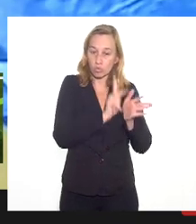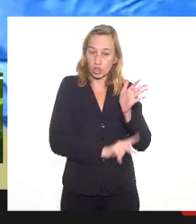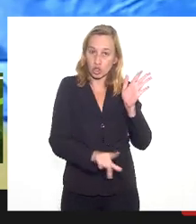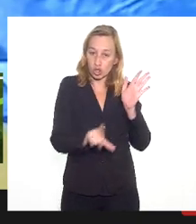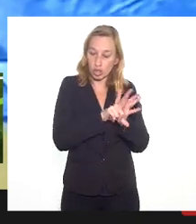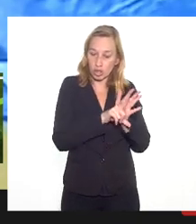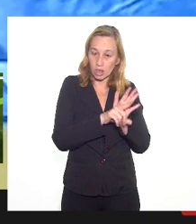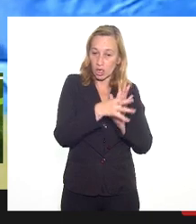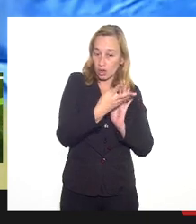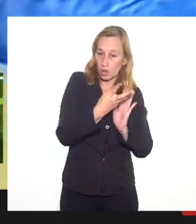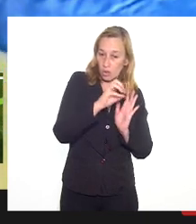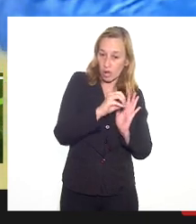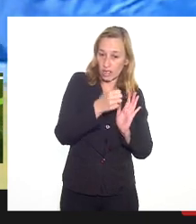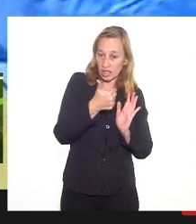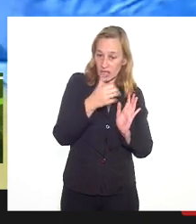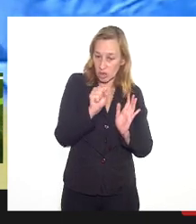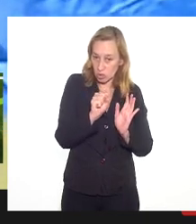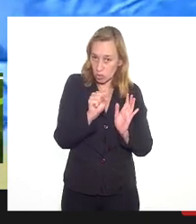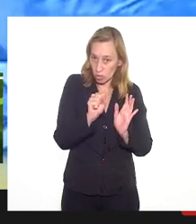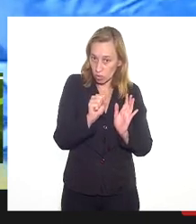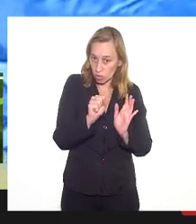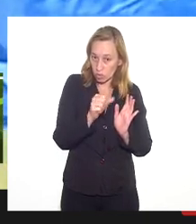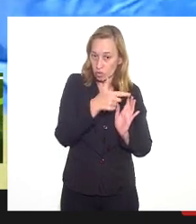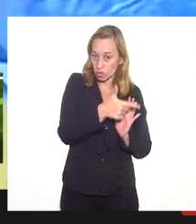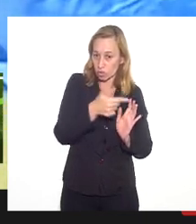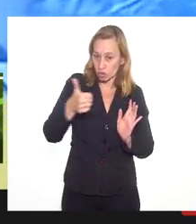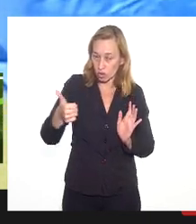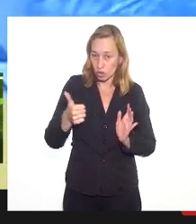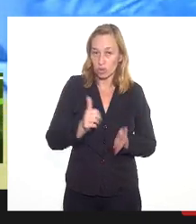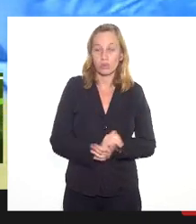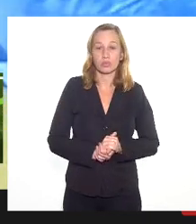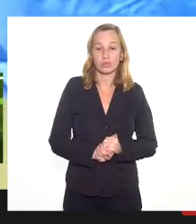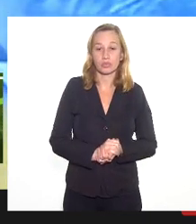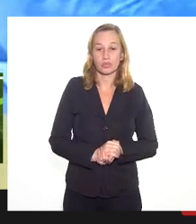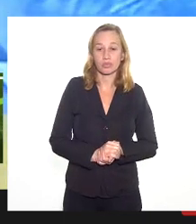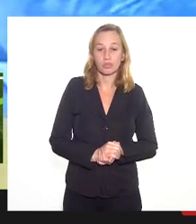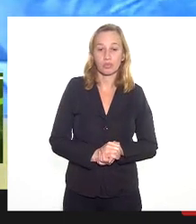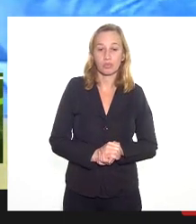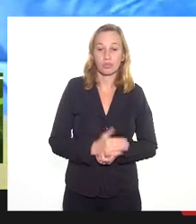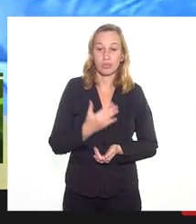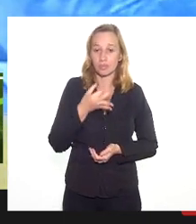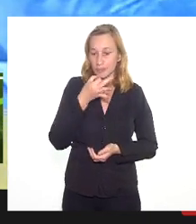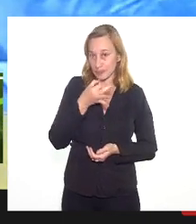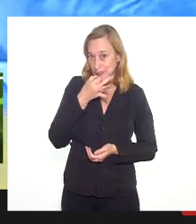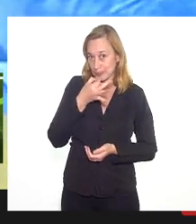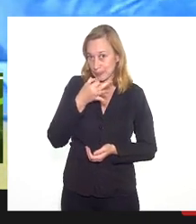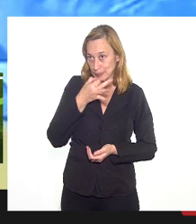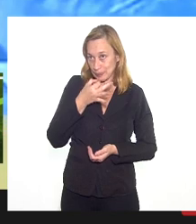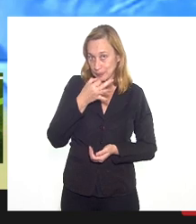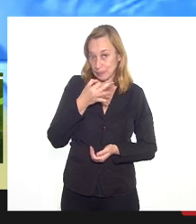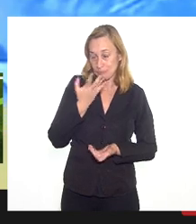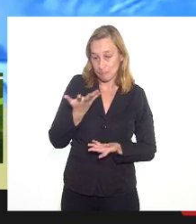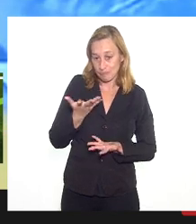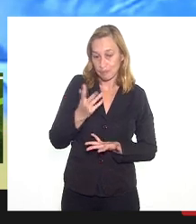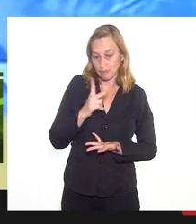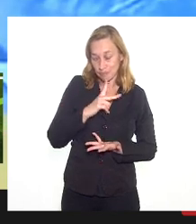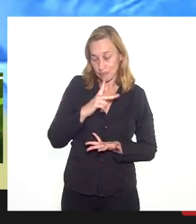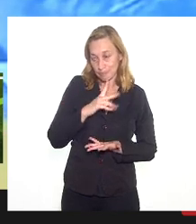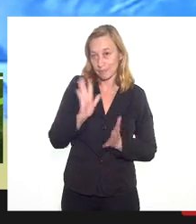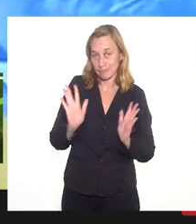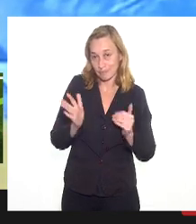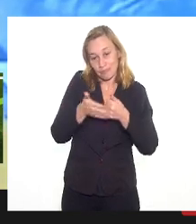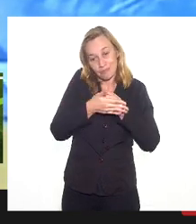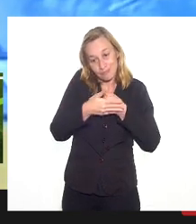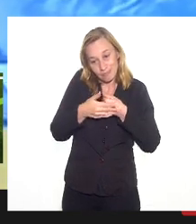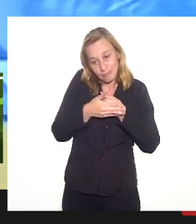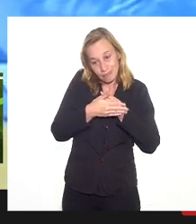lei 4038, né, que é /2021, é fazer uma pequena sugestão, uma questão até lúdica, amorosa,